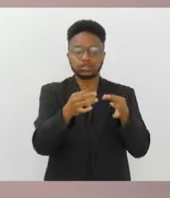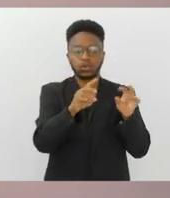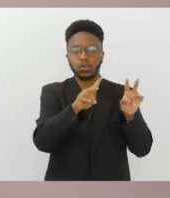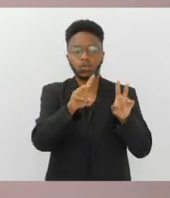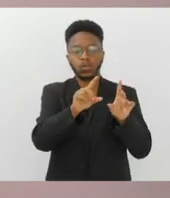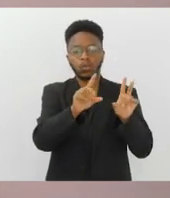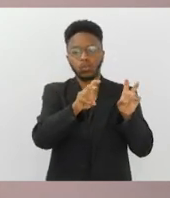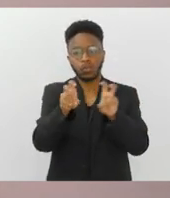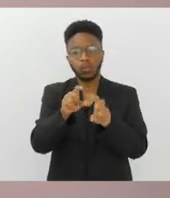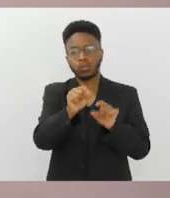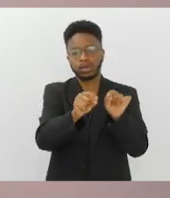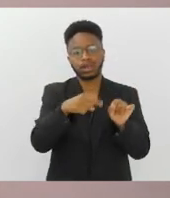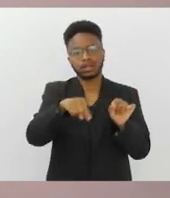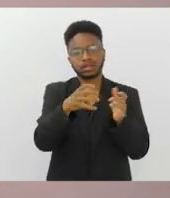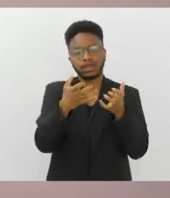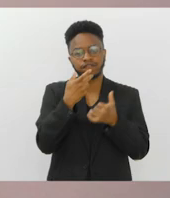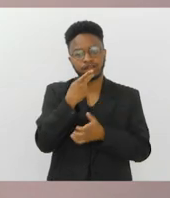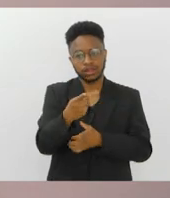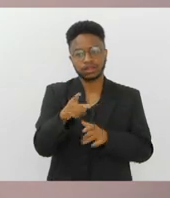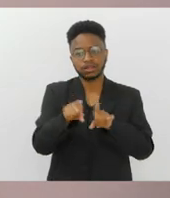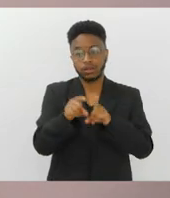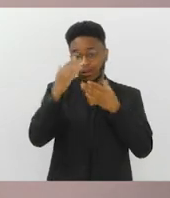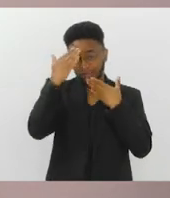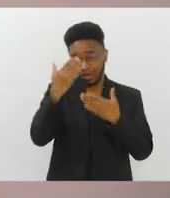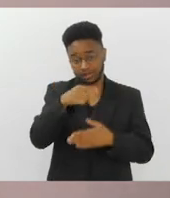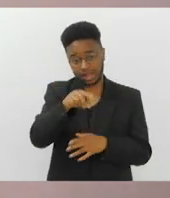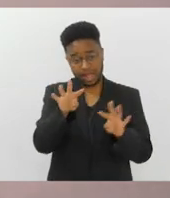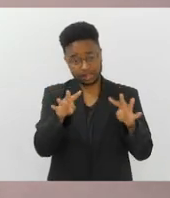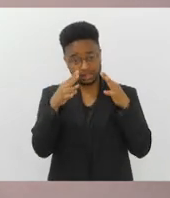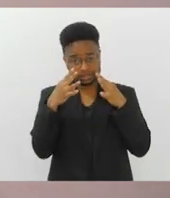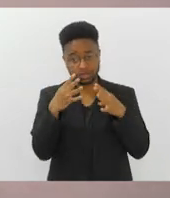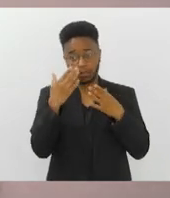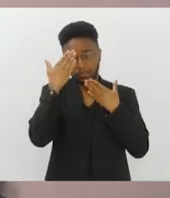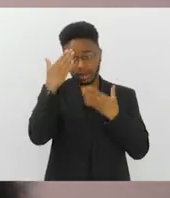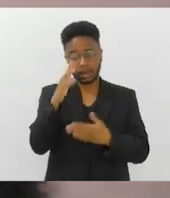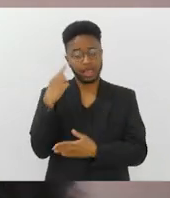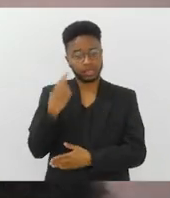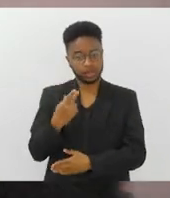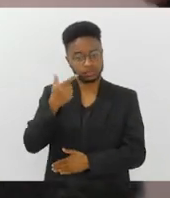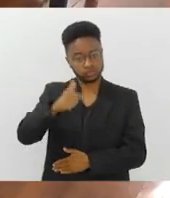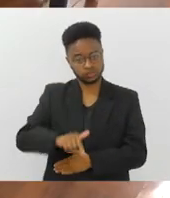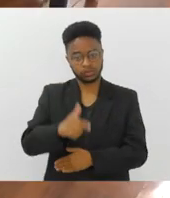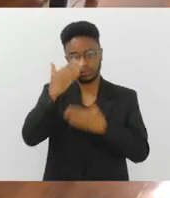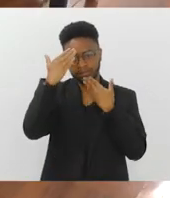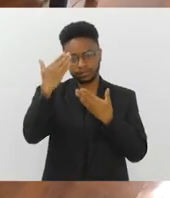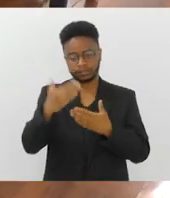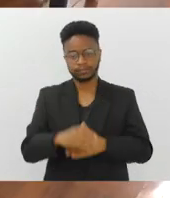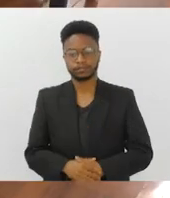finalizo com essa reflexão. Obrigada pela atenção. Obrigada, Renata Souza, mais uma vez. Obrigada.